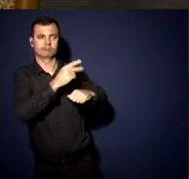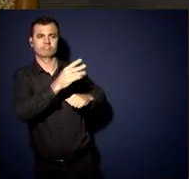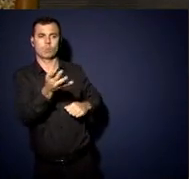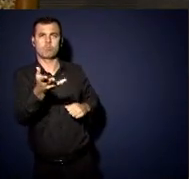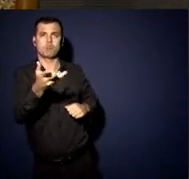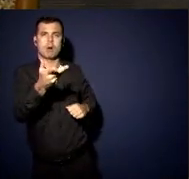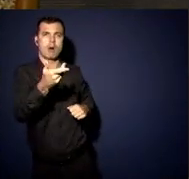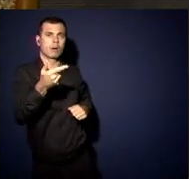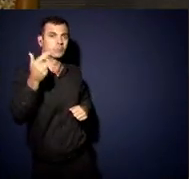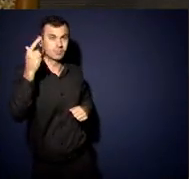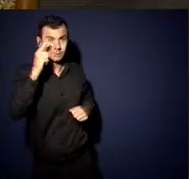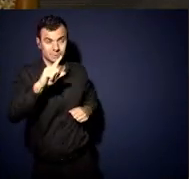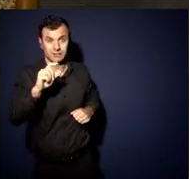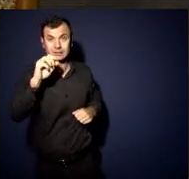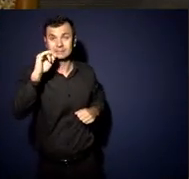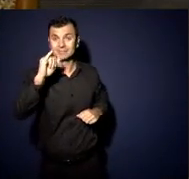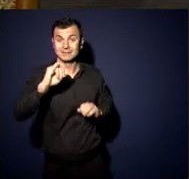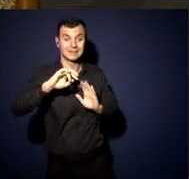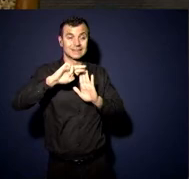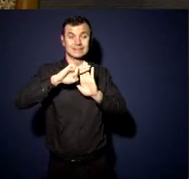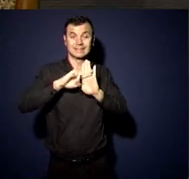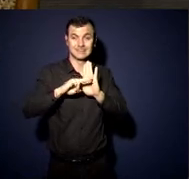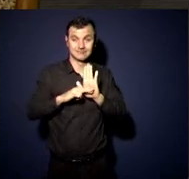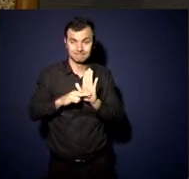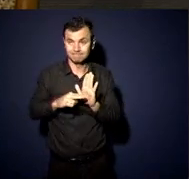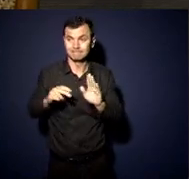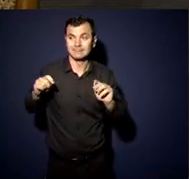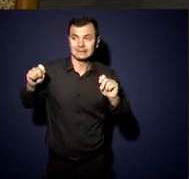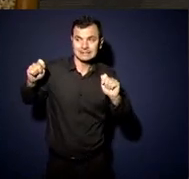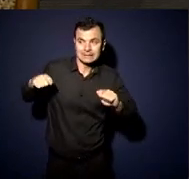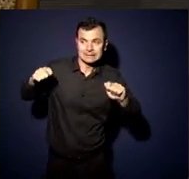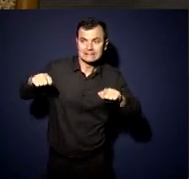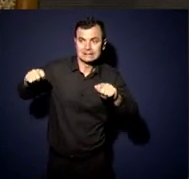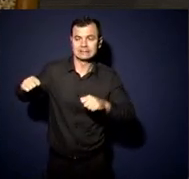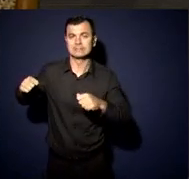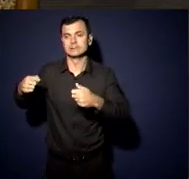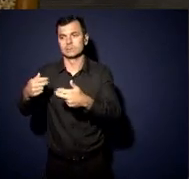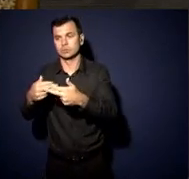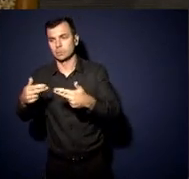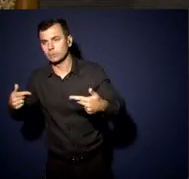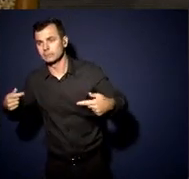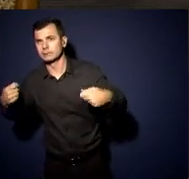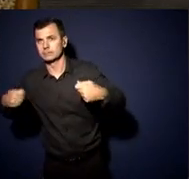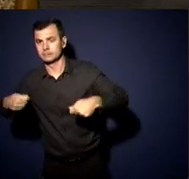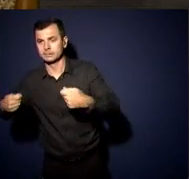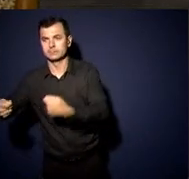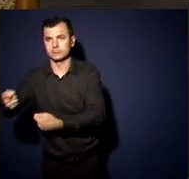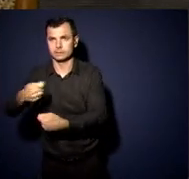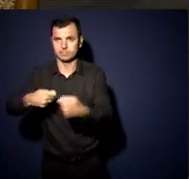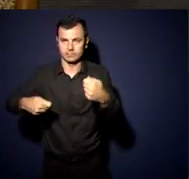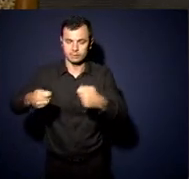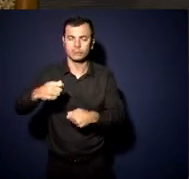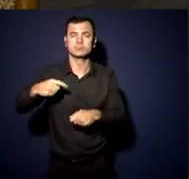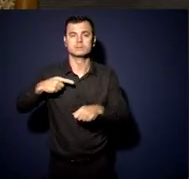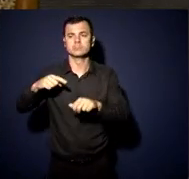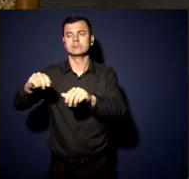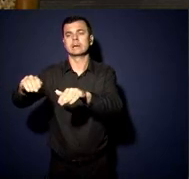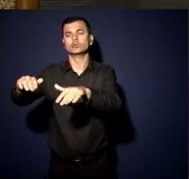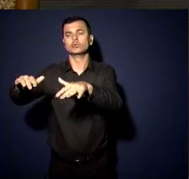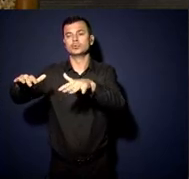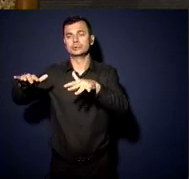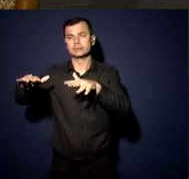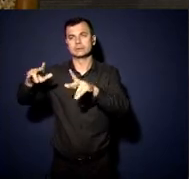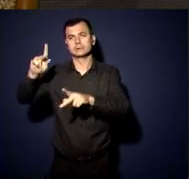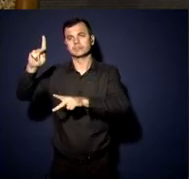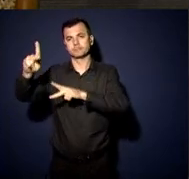teria conseguido ter uma Norma tão aderente as necessidades de mercado se não fosse pelas audiências públicas e pela nossa